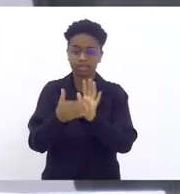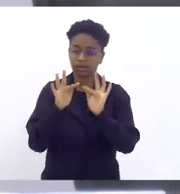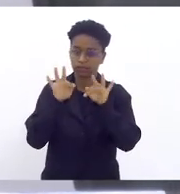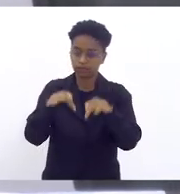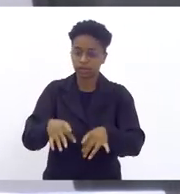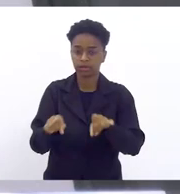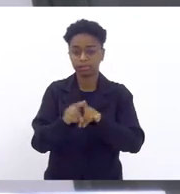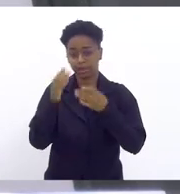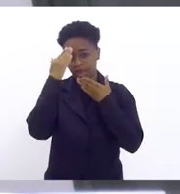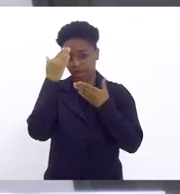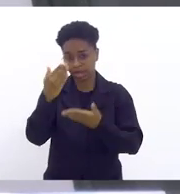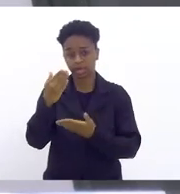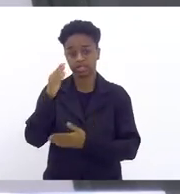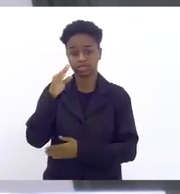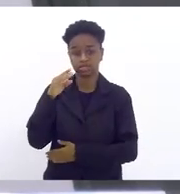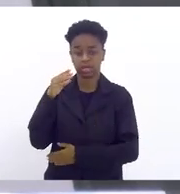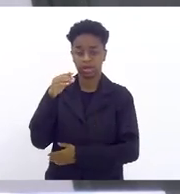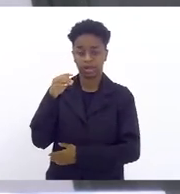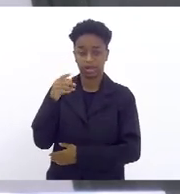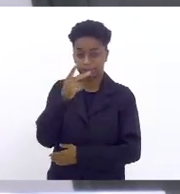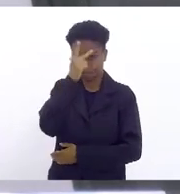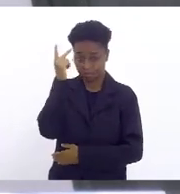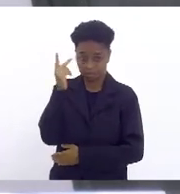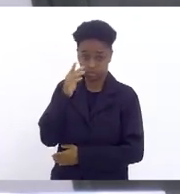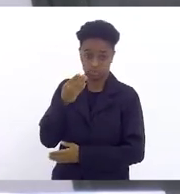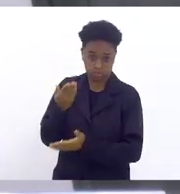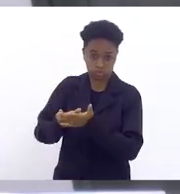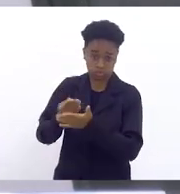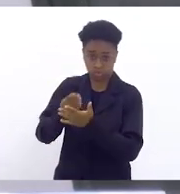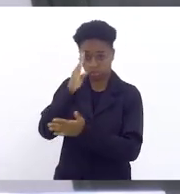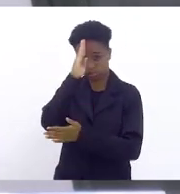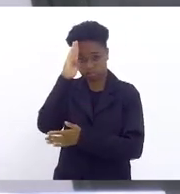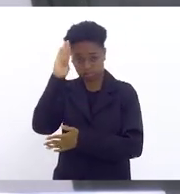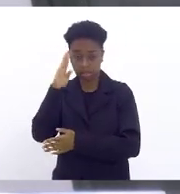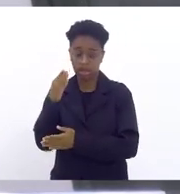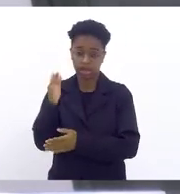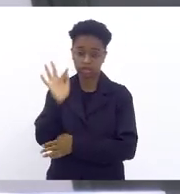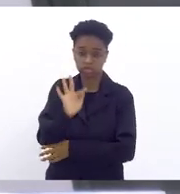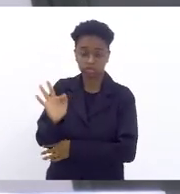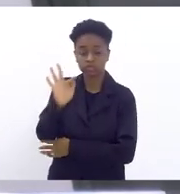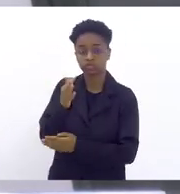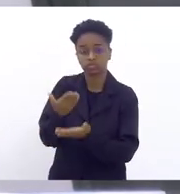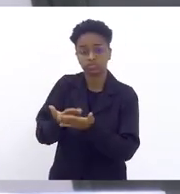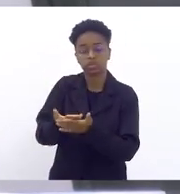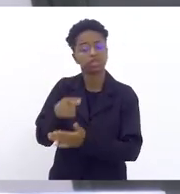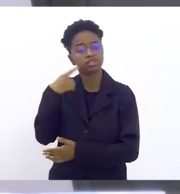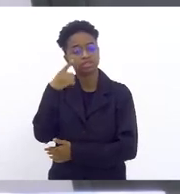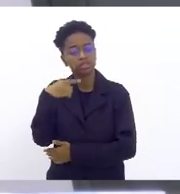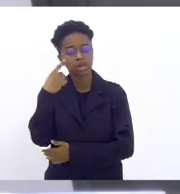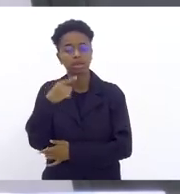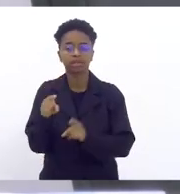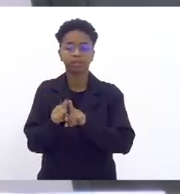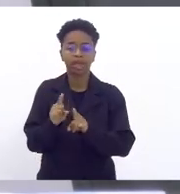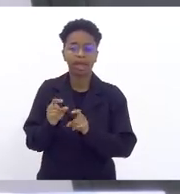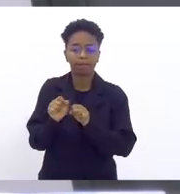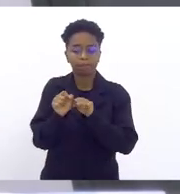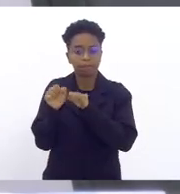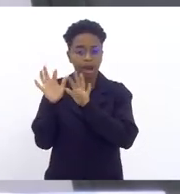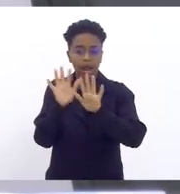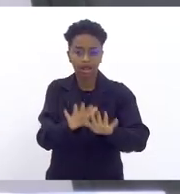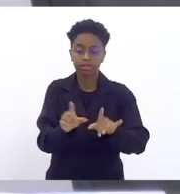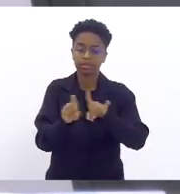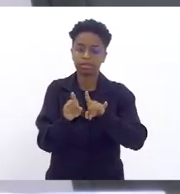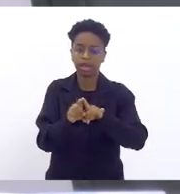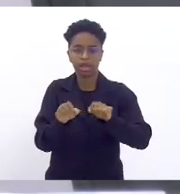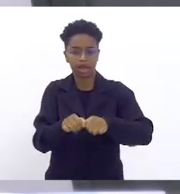da academia não é que está aqui dos nossos estudantes de direito que estão aqui nesse nessa sala e também no